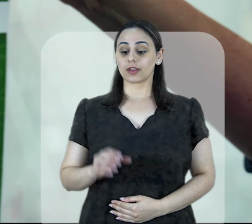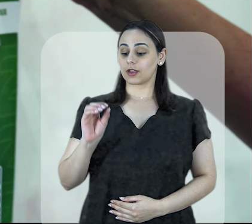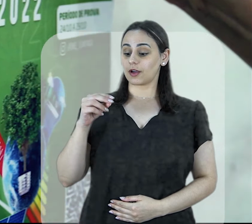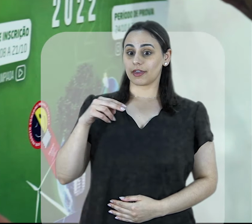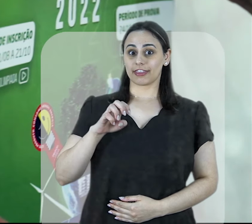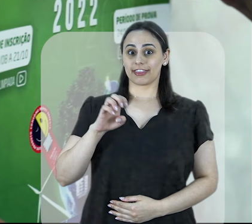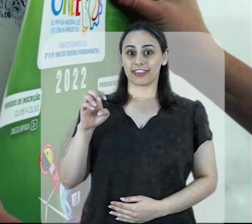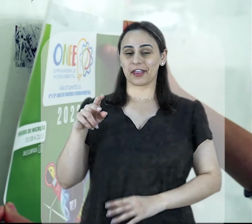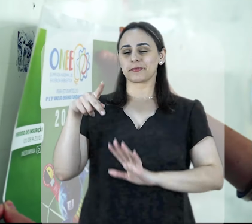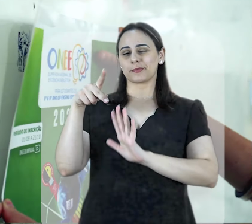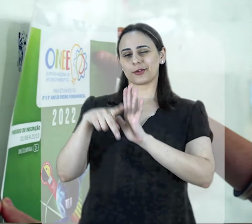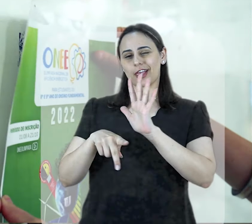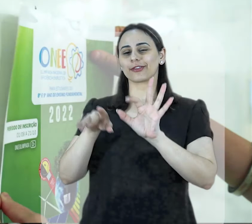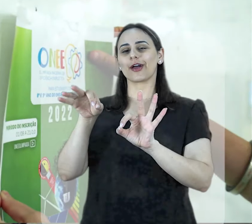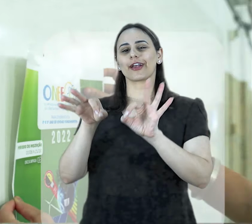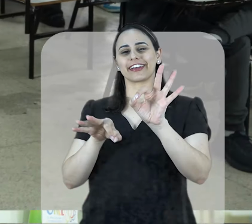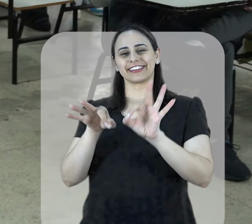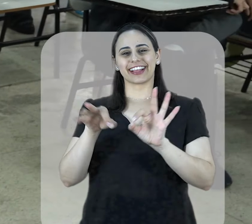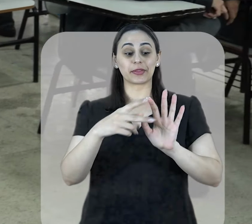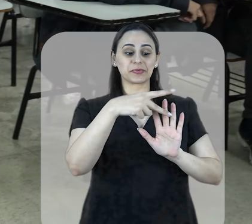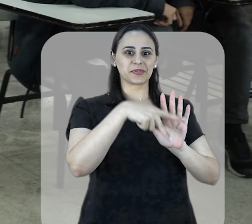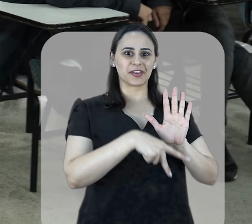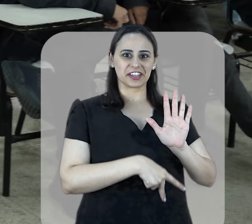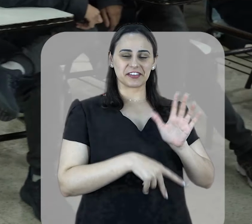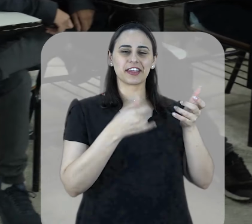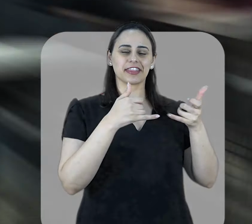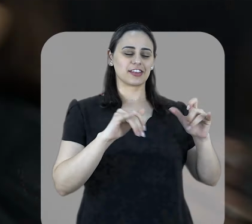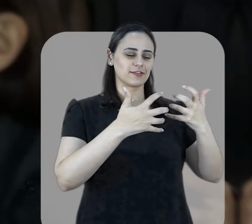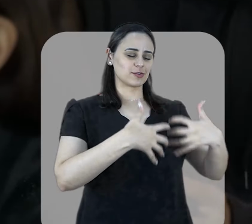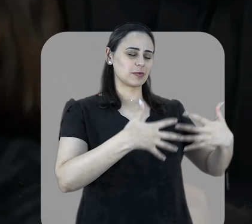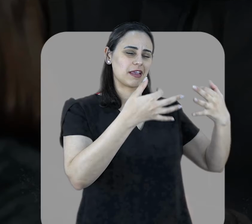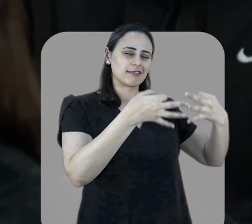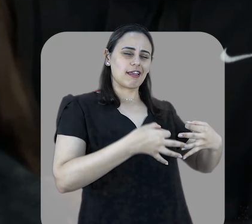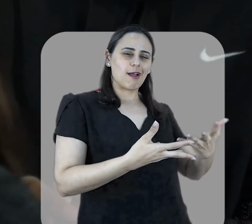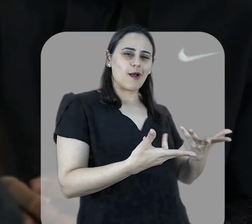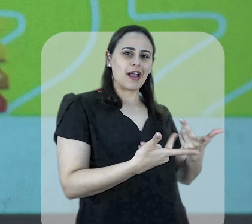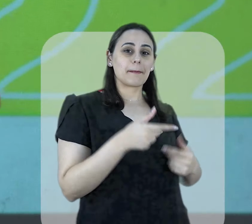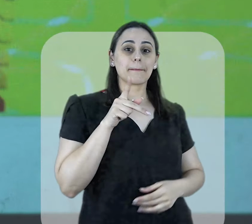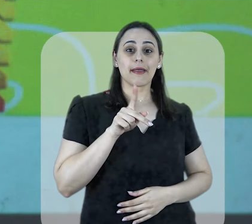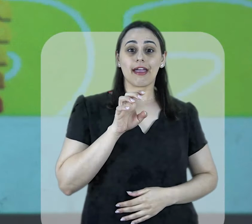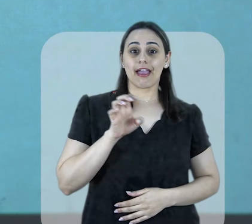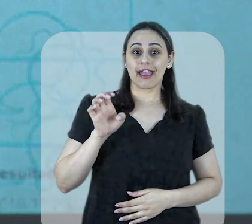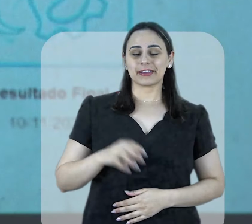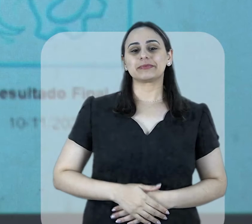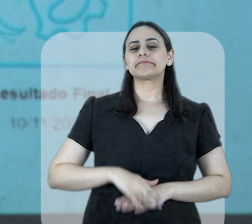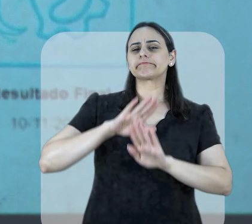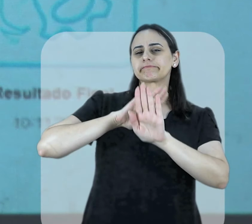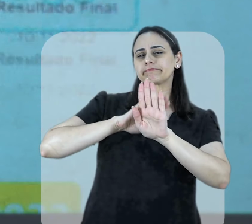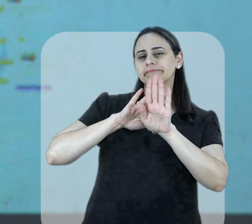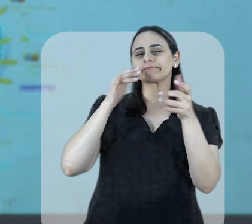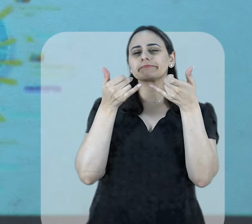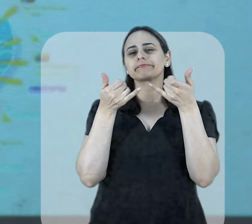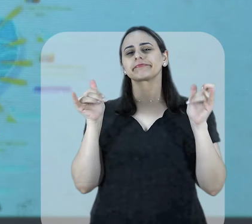ONE é um projeto organizado através do Programa de Eficiência Energética PEE, regulado pela Agência Nacional